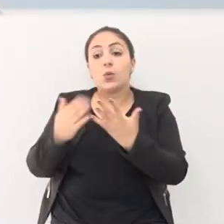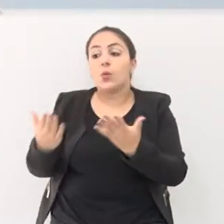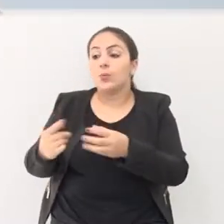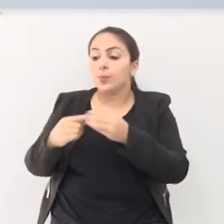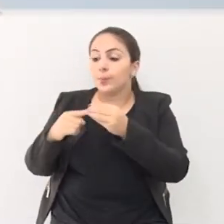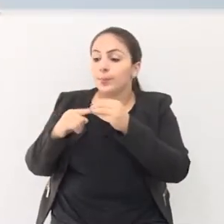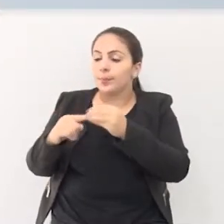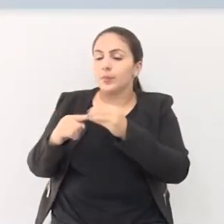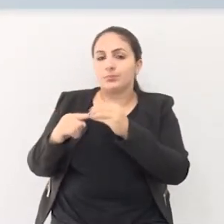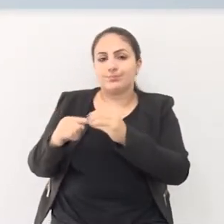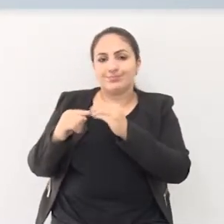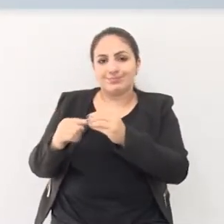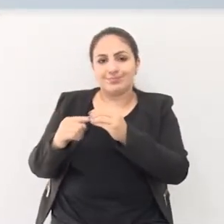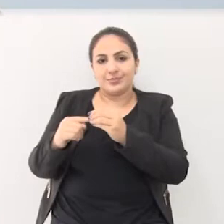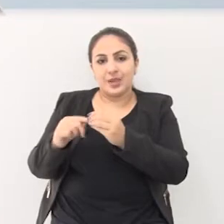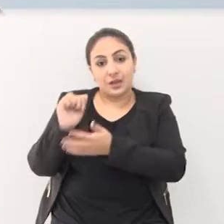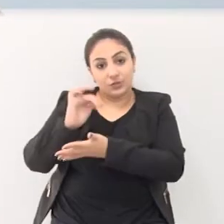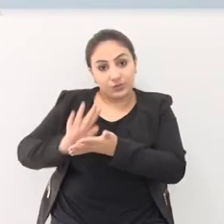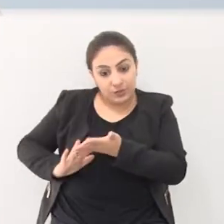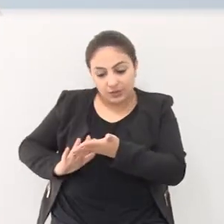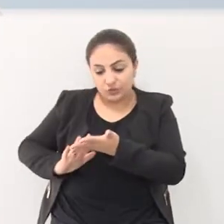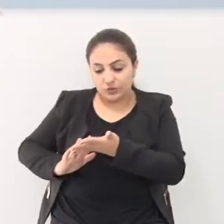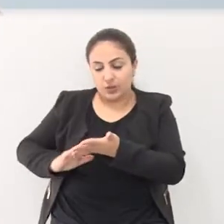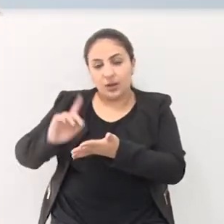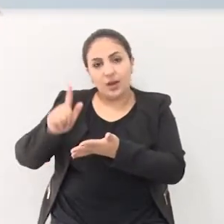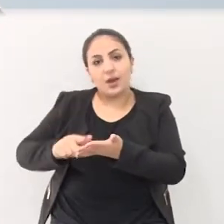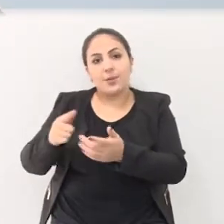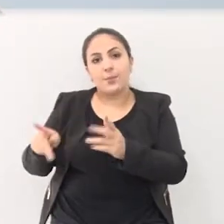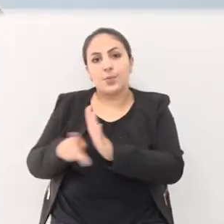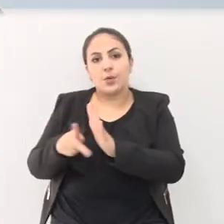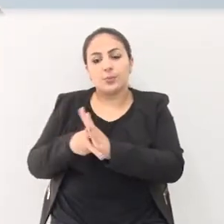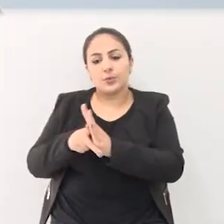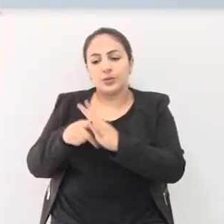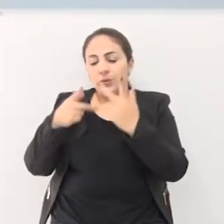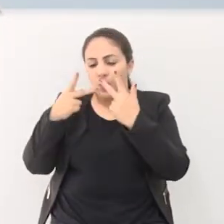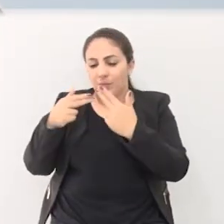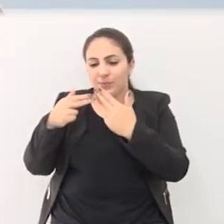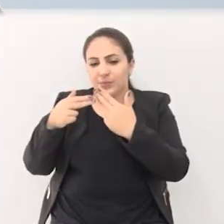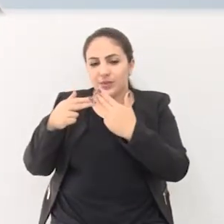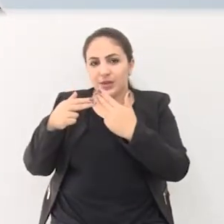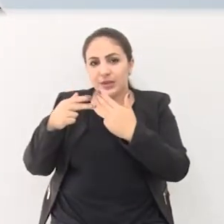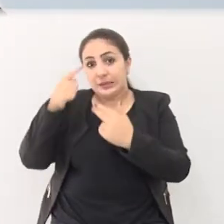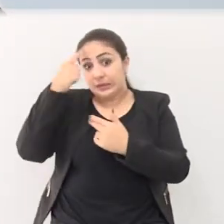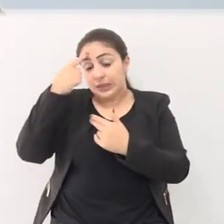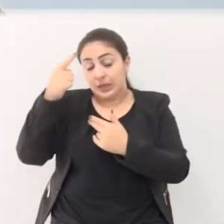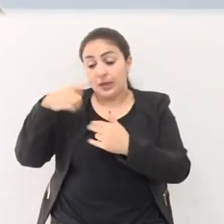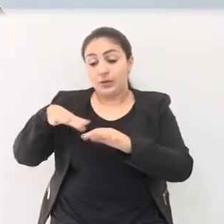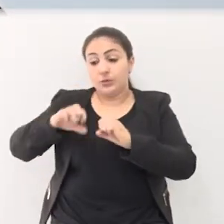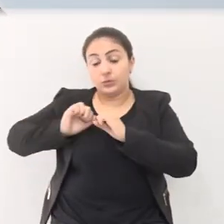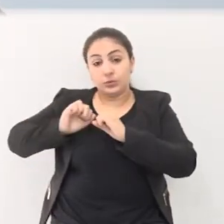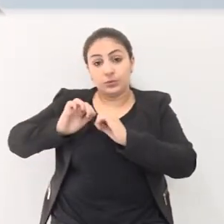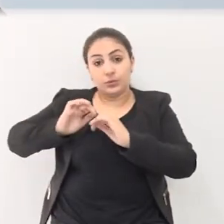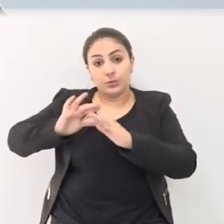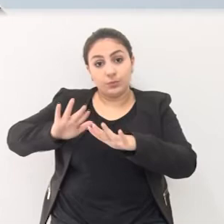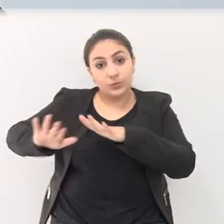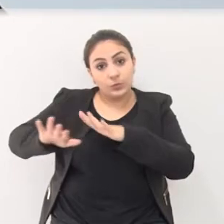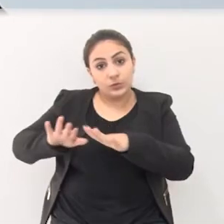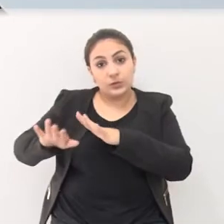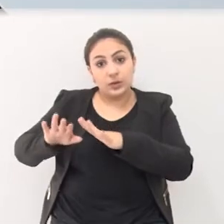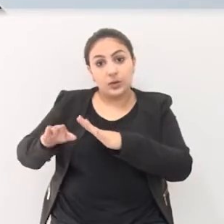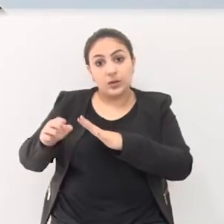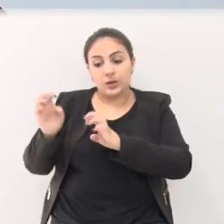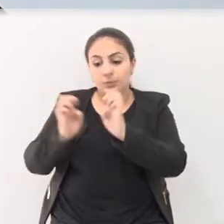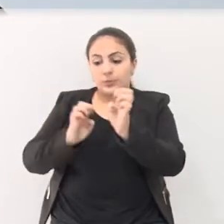como principais atividades na prospecção e fomentação